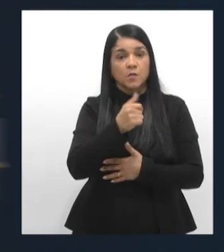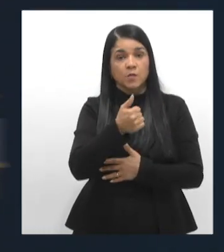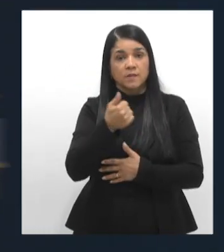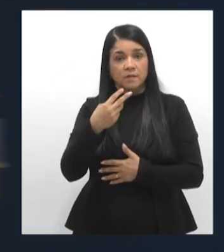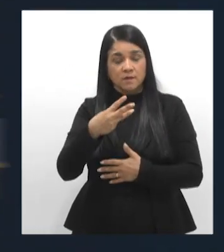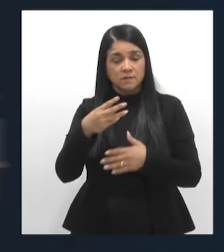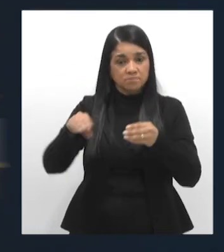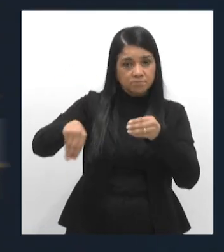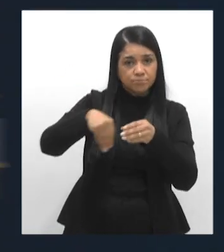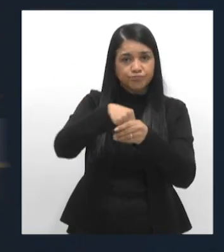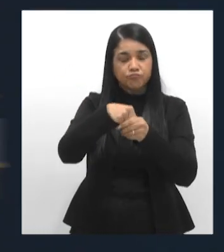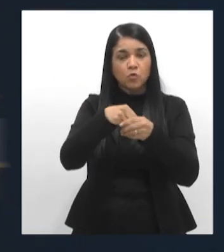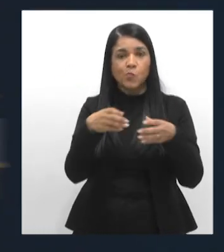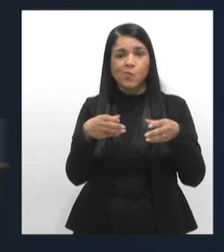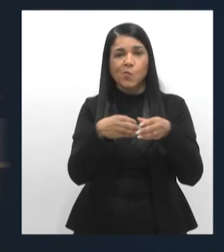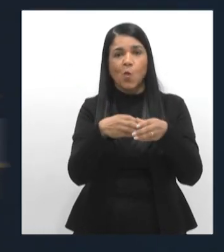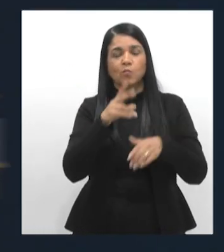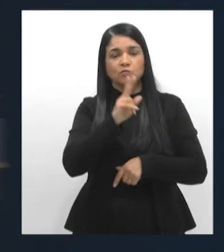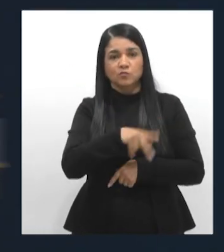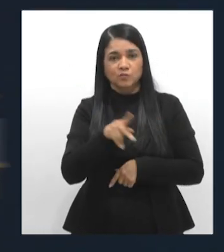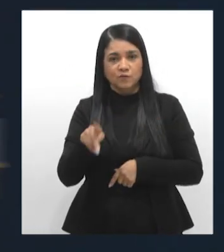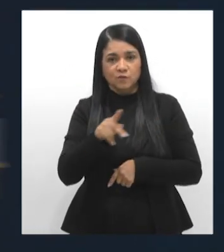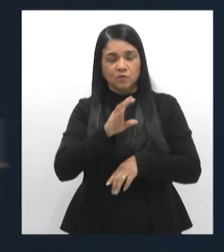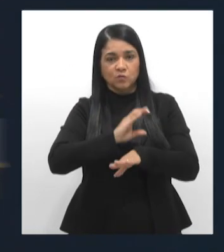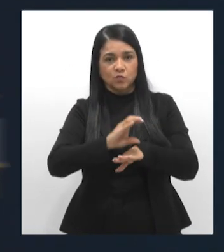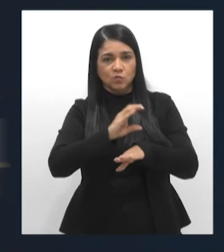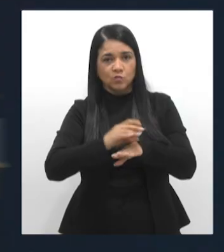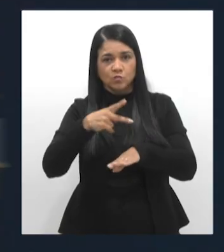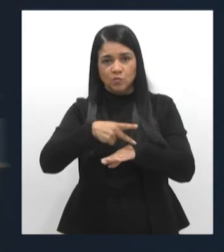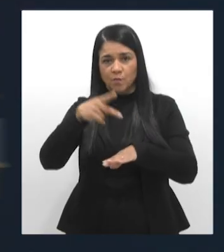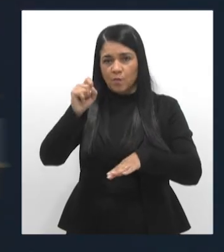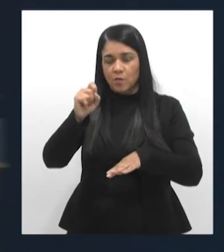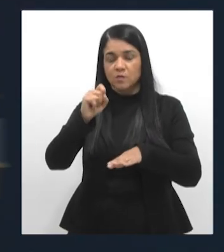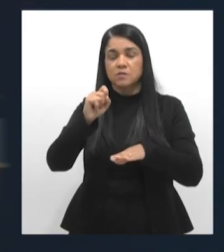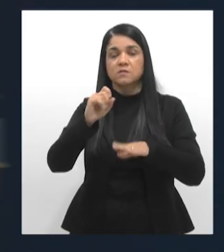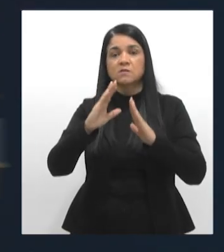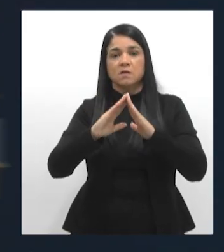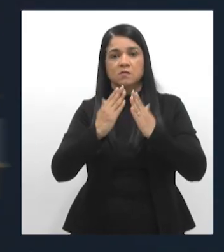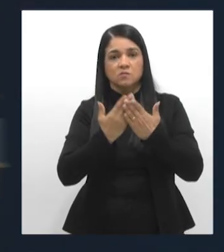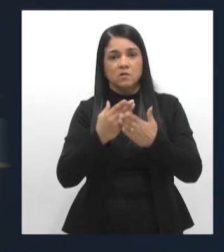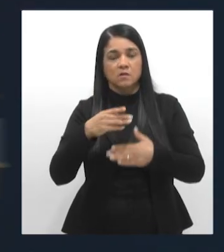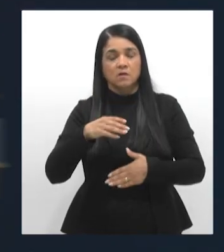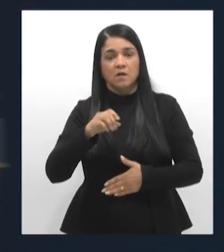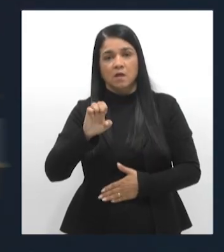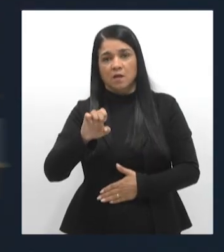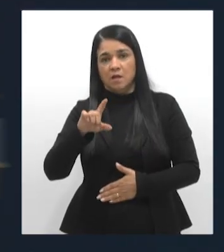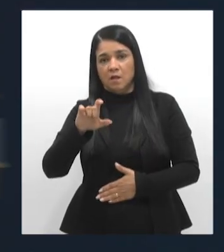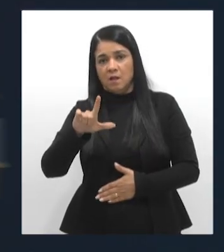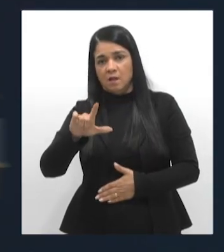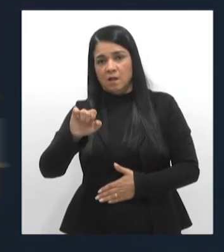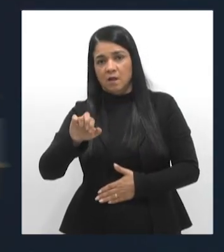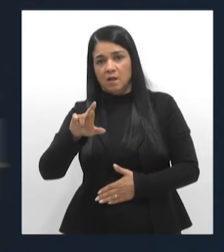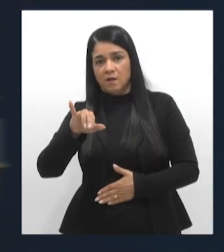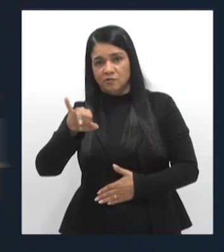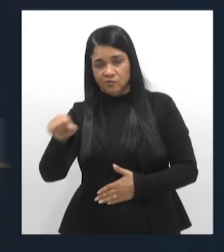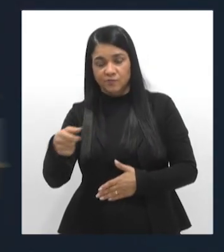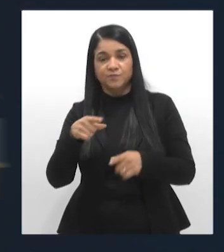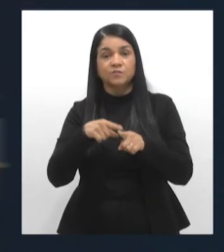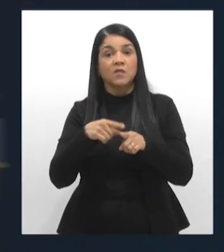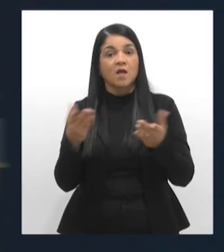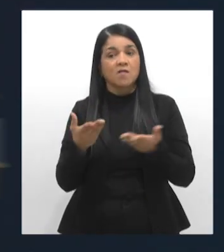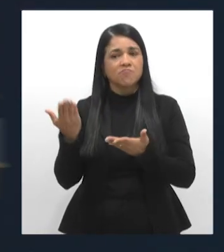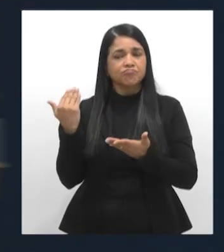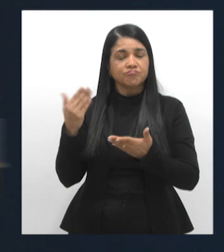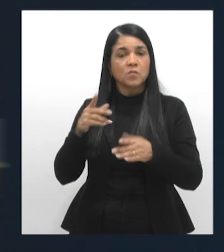faço parte do corpo docente dos cursos de pós-graduação da escola. Recentemente, fui um dos professores de